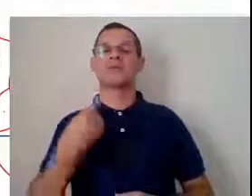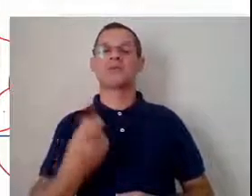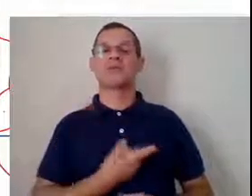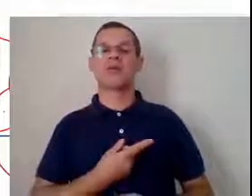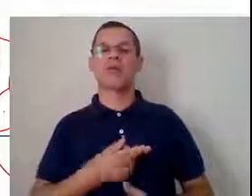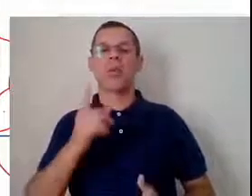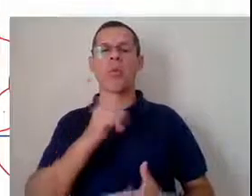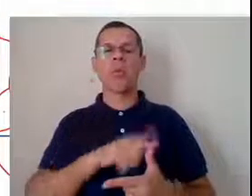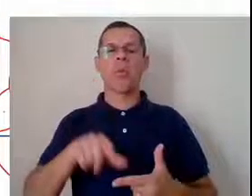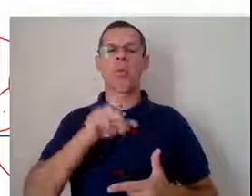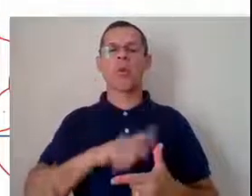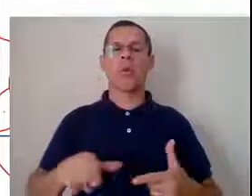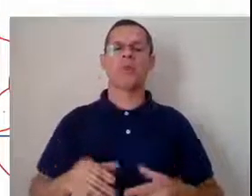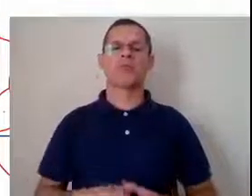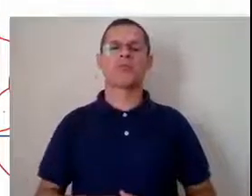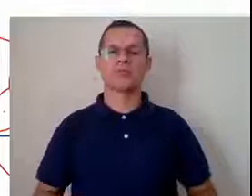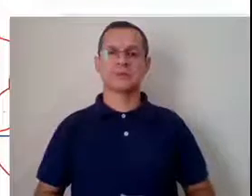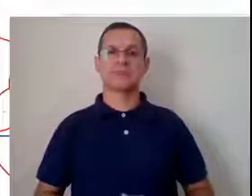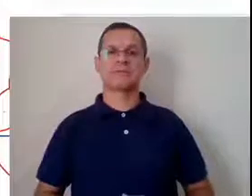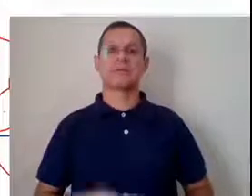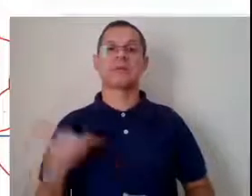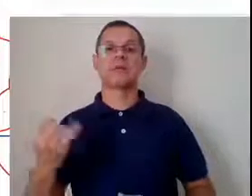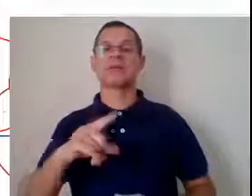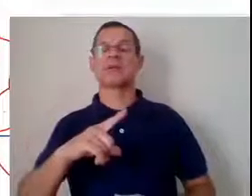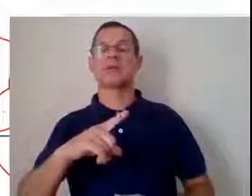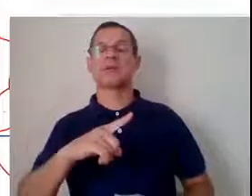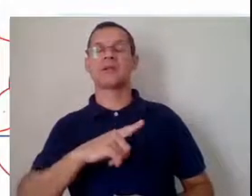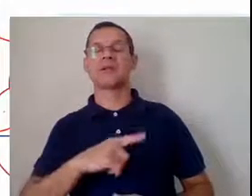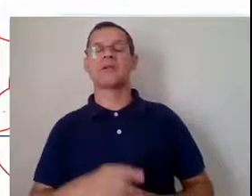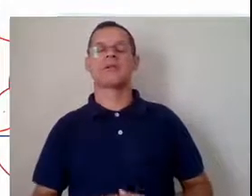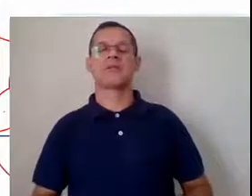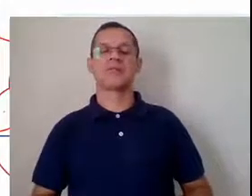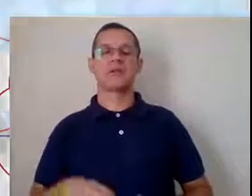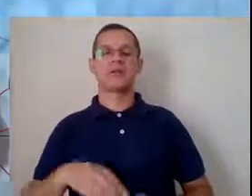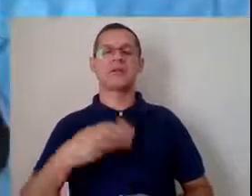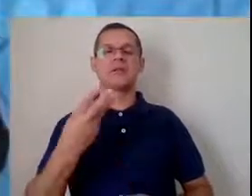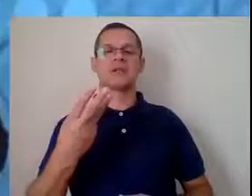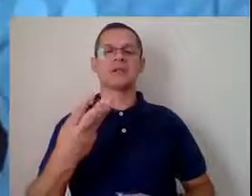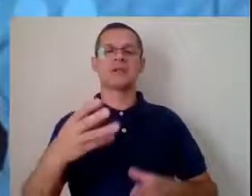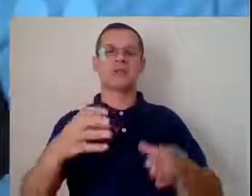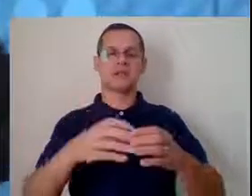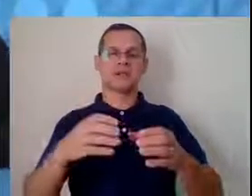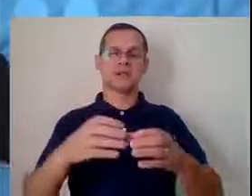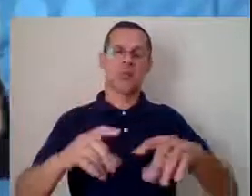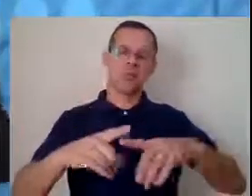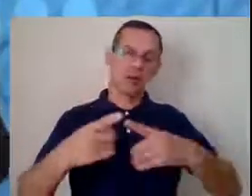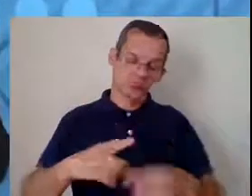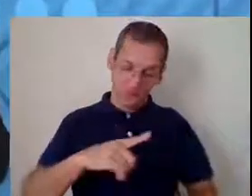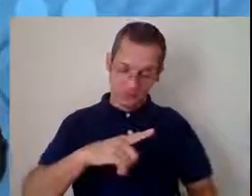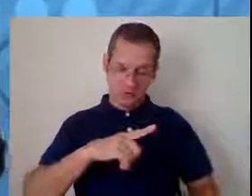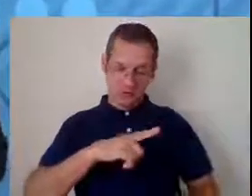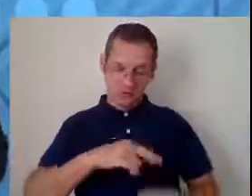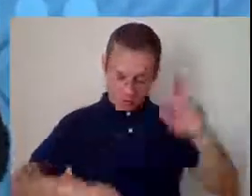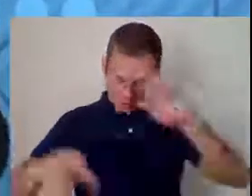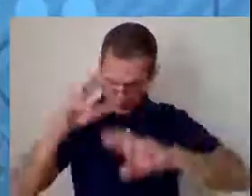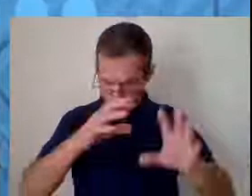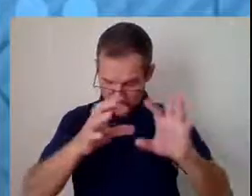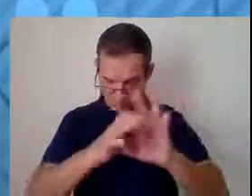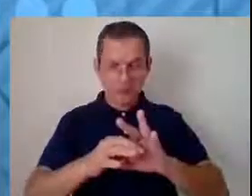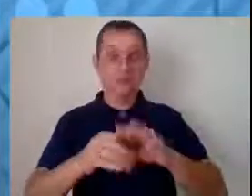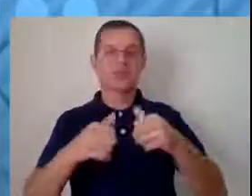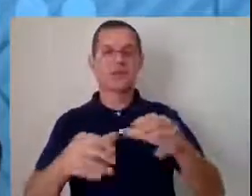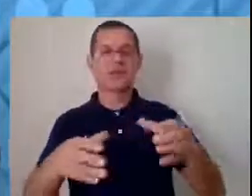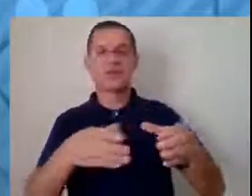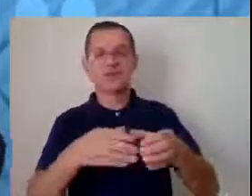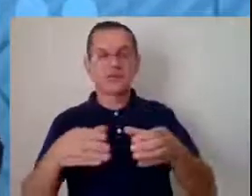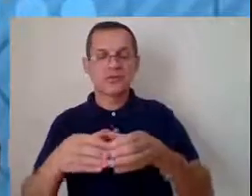um problema sério. Nós estamos falando de 3 conjuntos, nós temos que ver o relacionamento